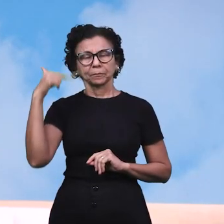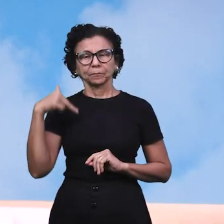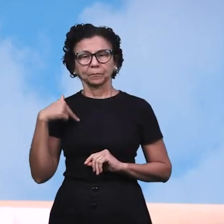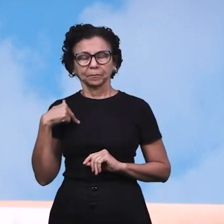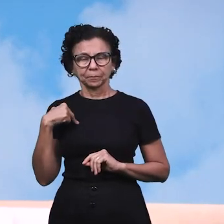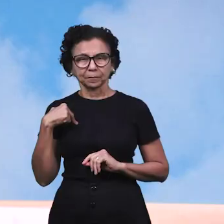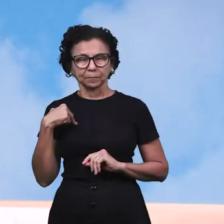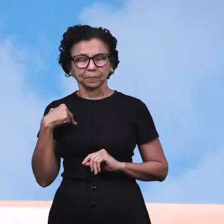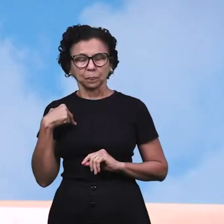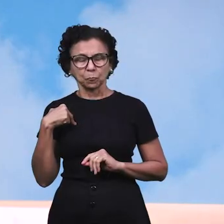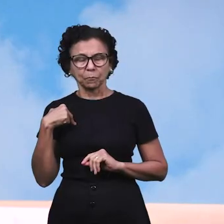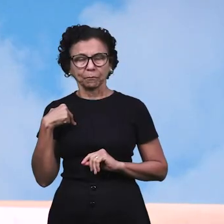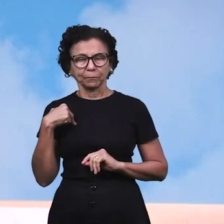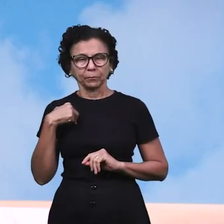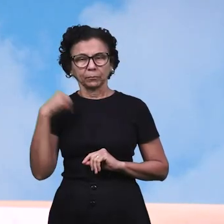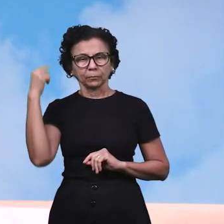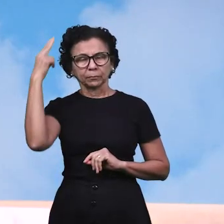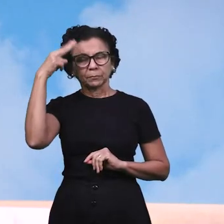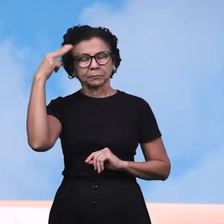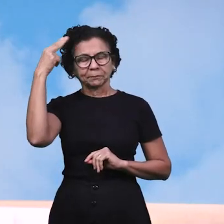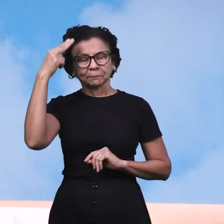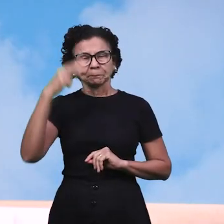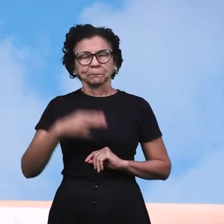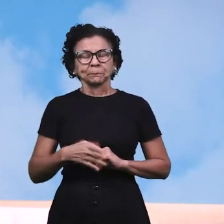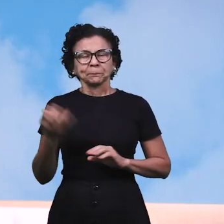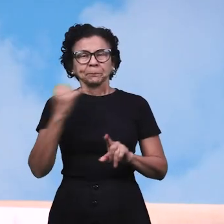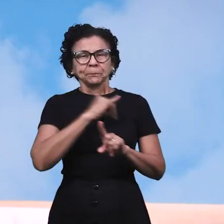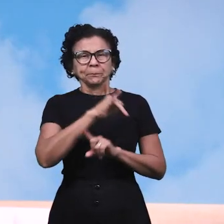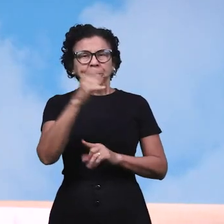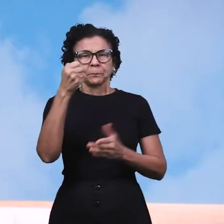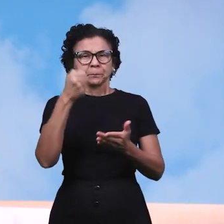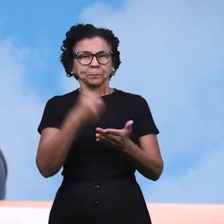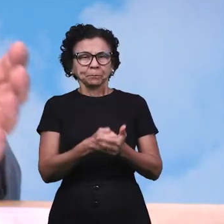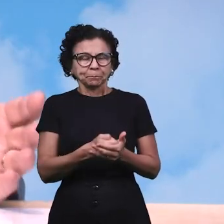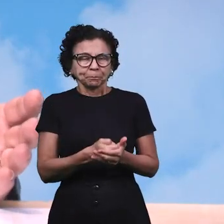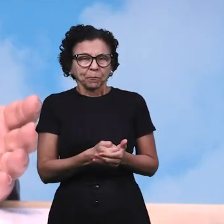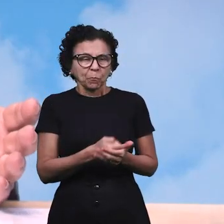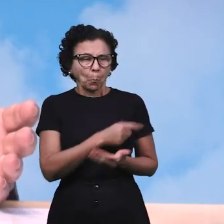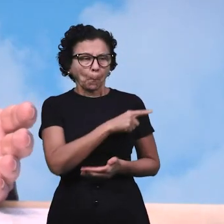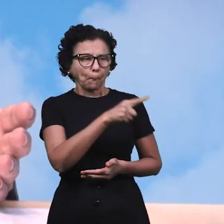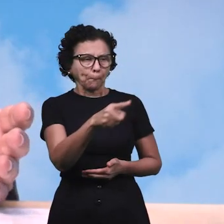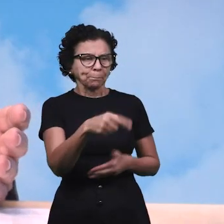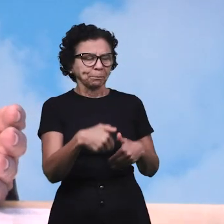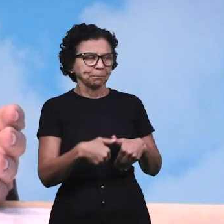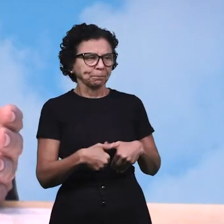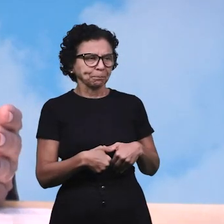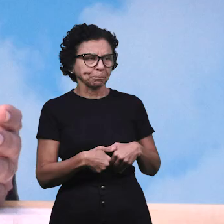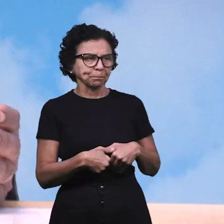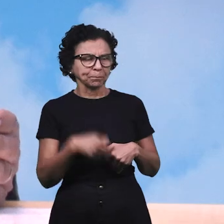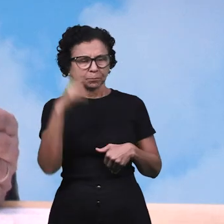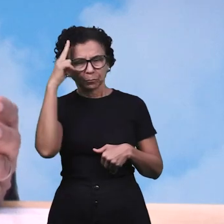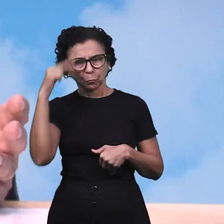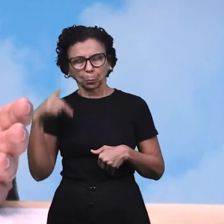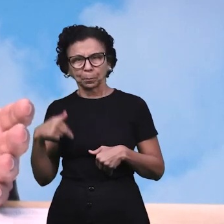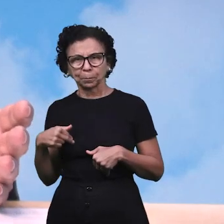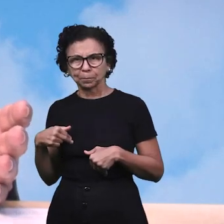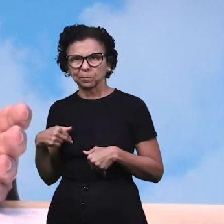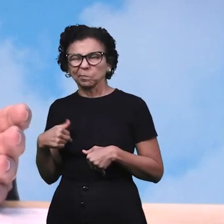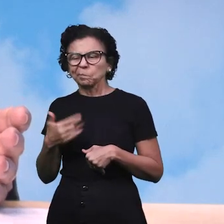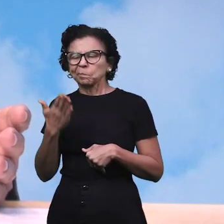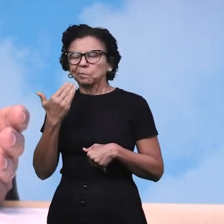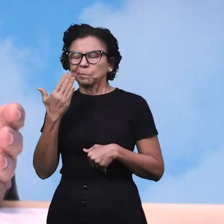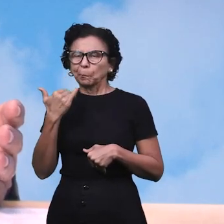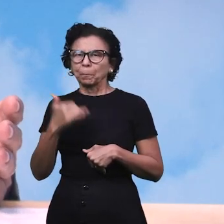deles. José era a salvação. Havia uma fome e eles tinham um banquete. A